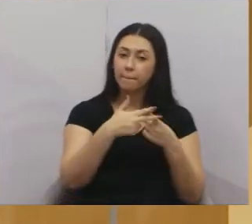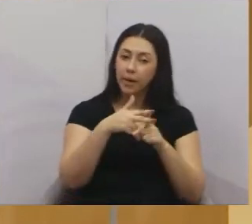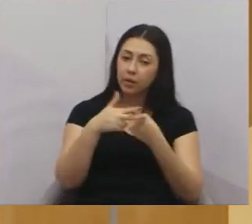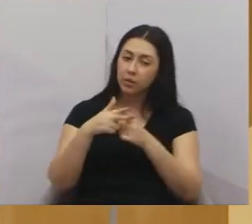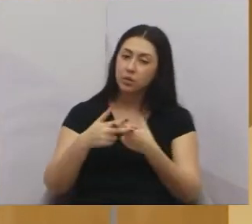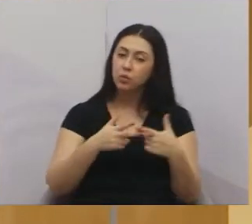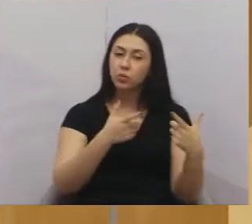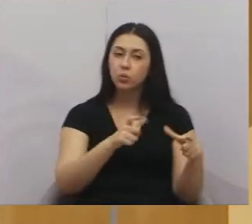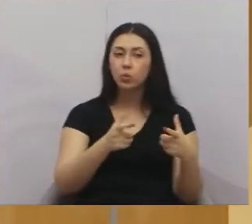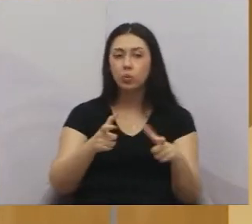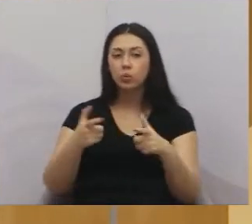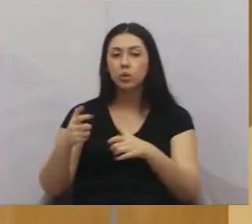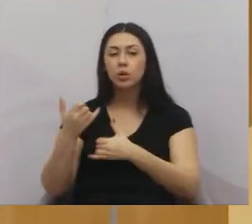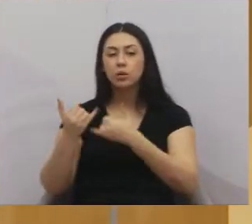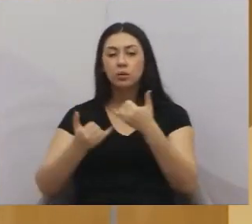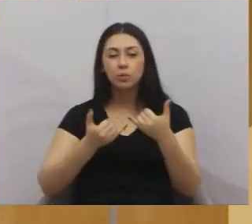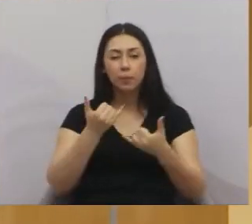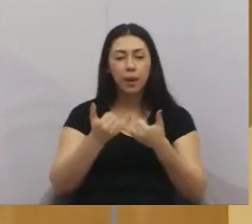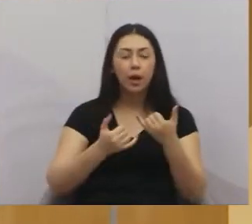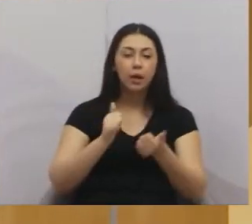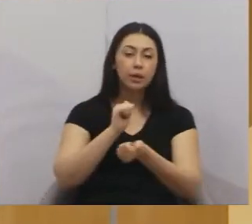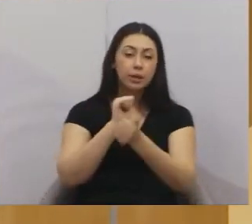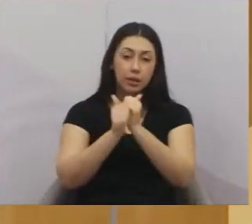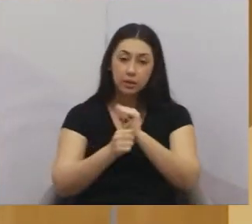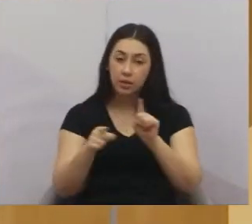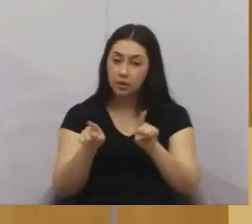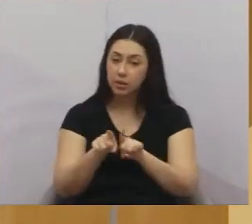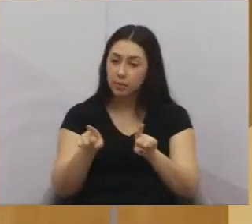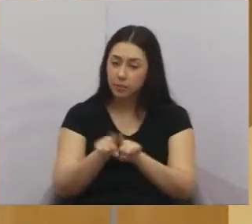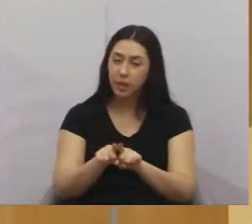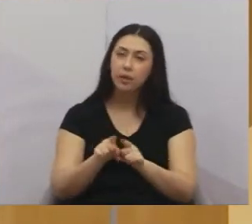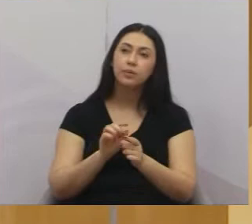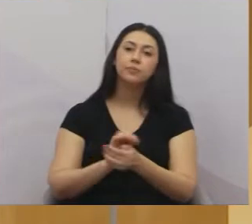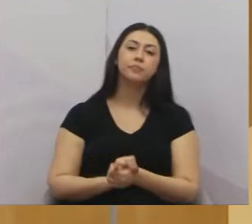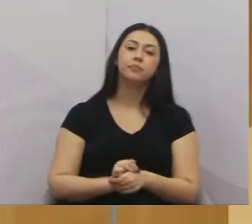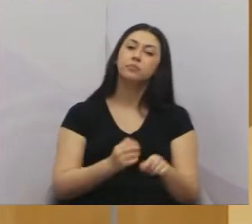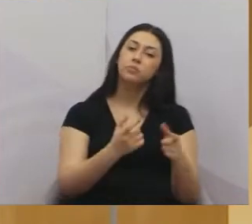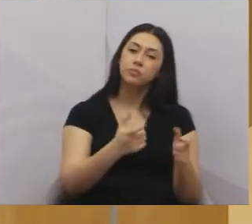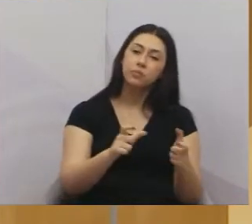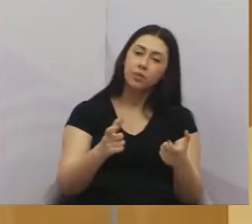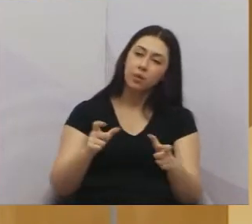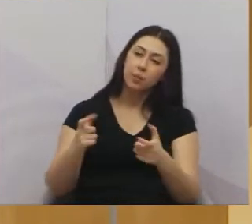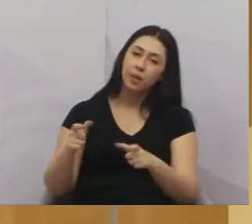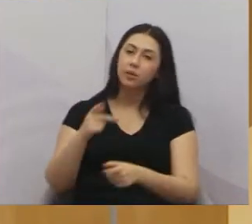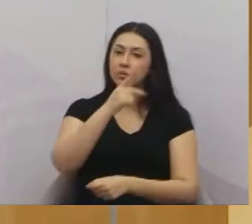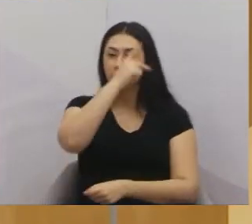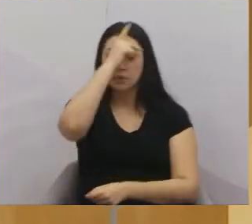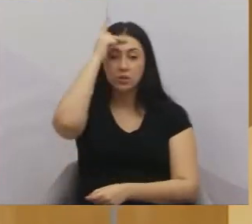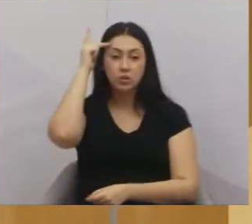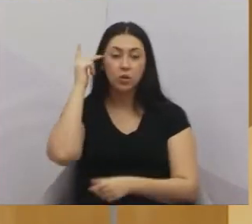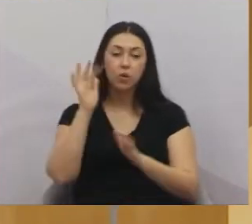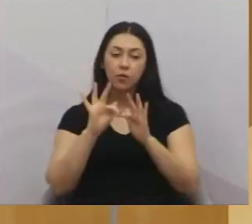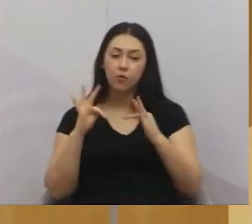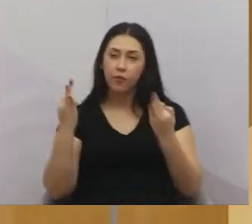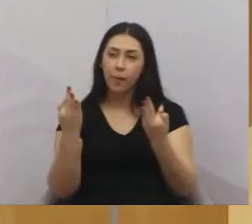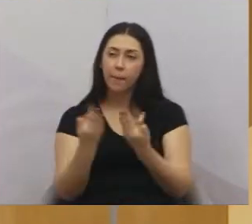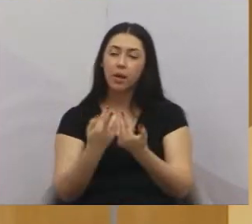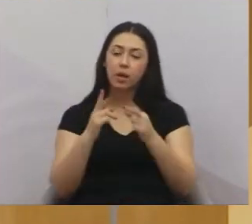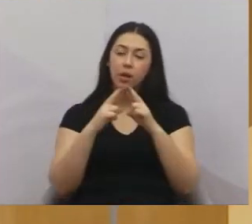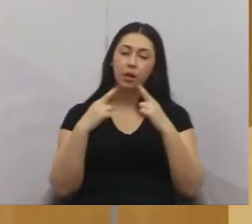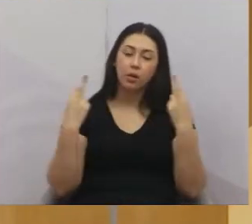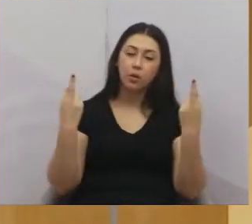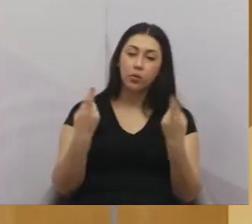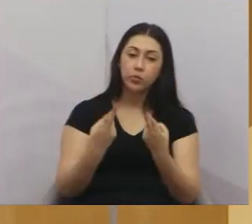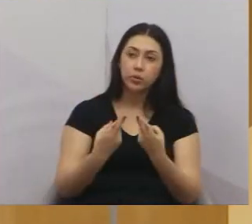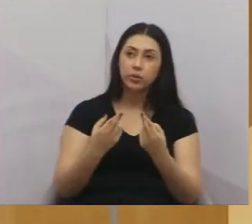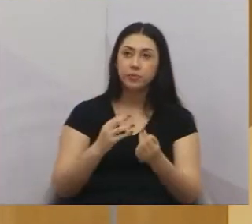espaços esportivos e de lazer, espaços de entretenimento, espaço em que as famílias se reúnem. E